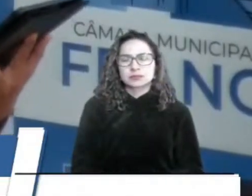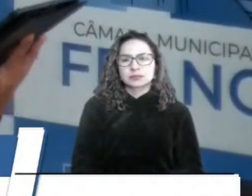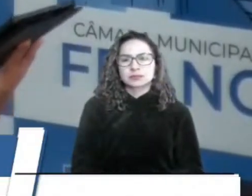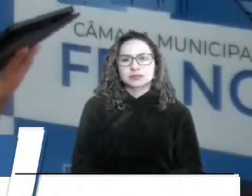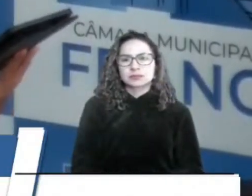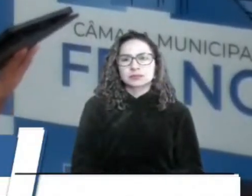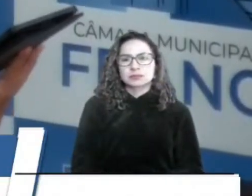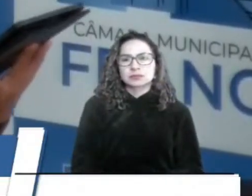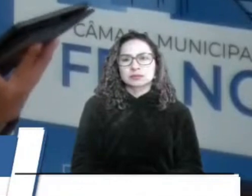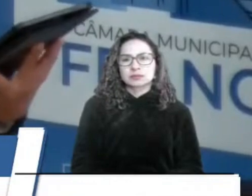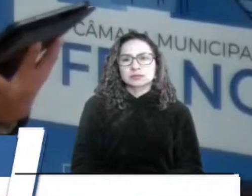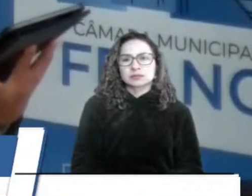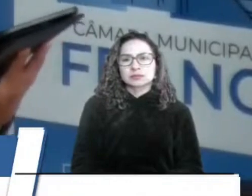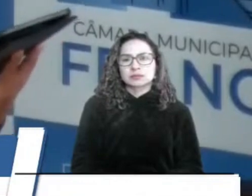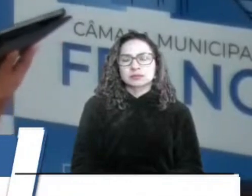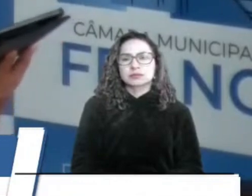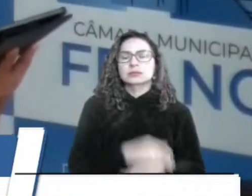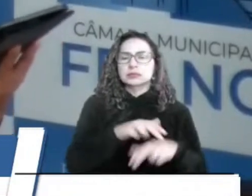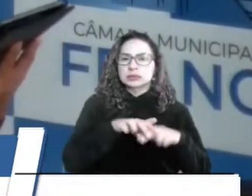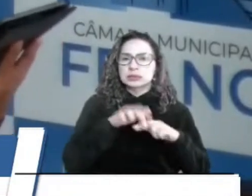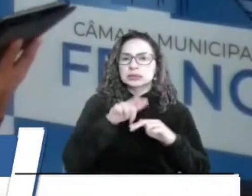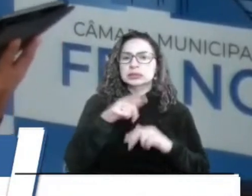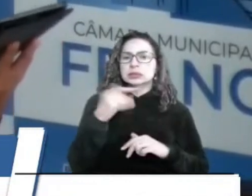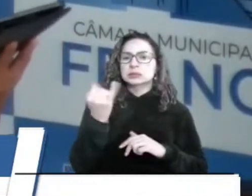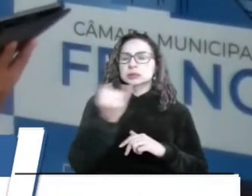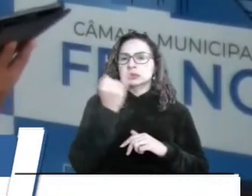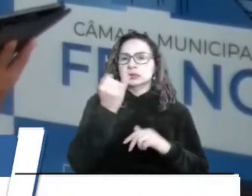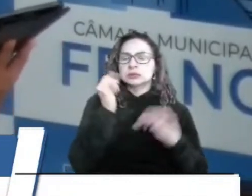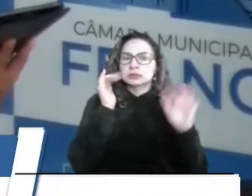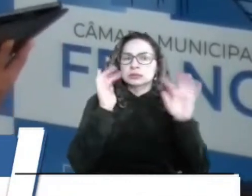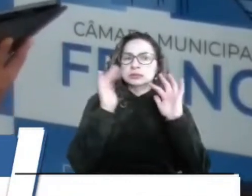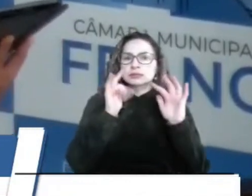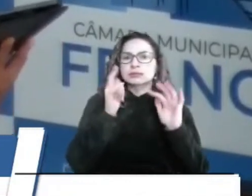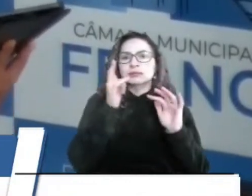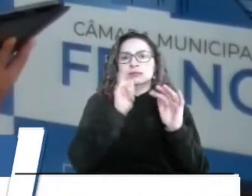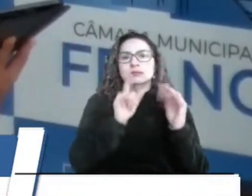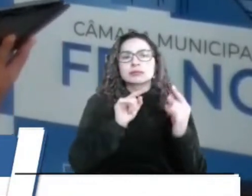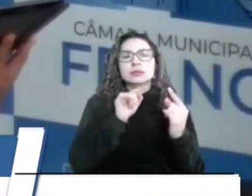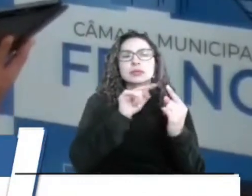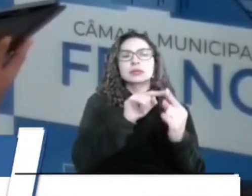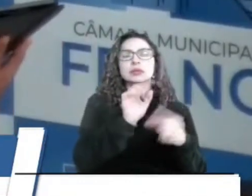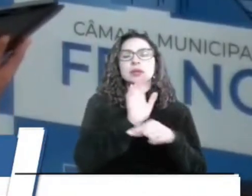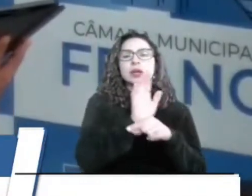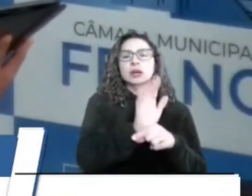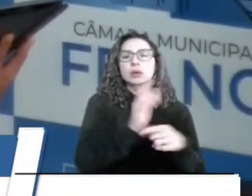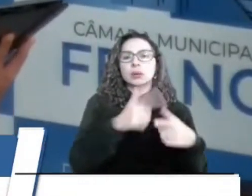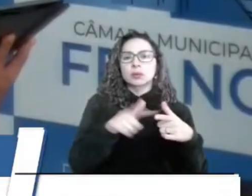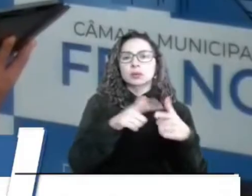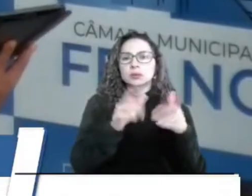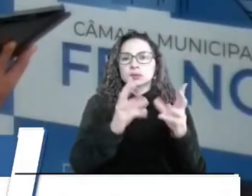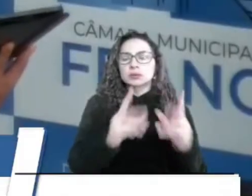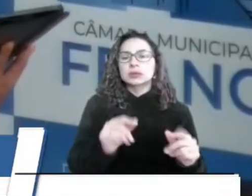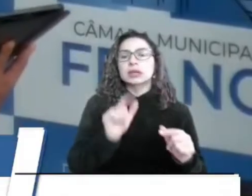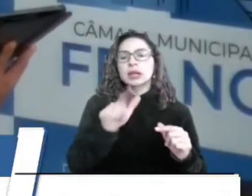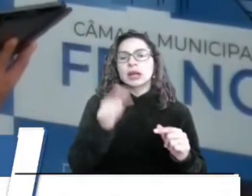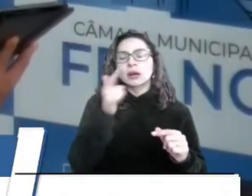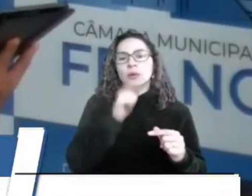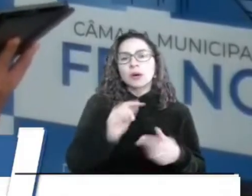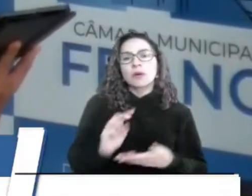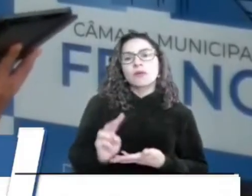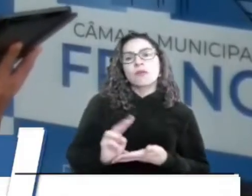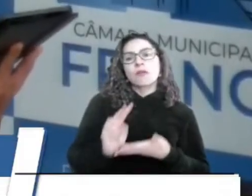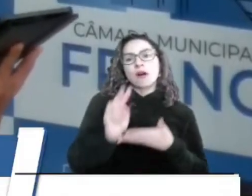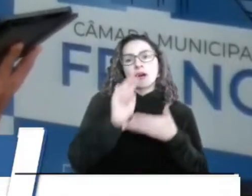Nesse sentido, é importante destacar que uma solução para esse problema passa pela valorização